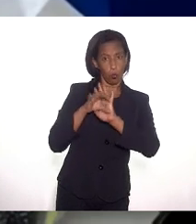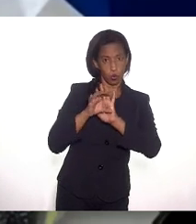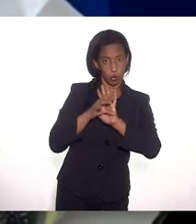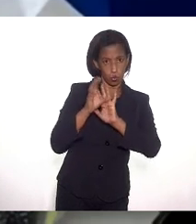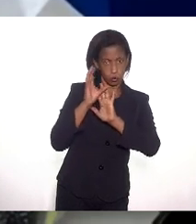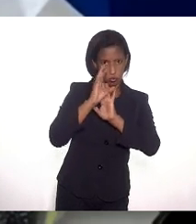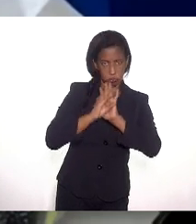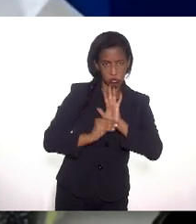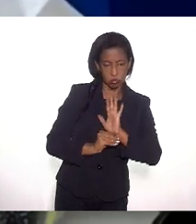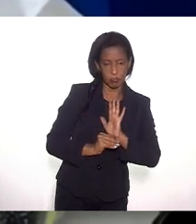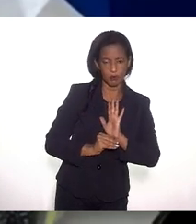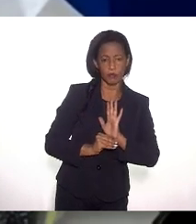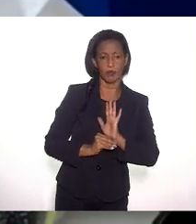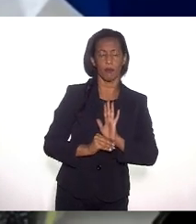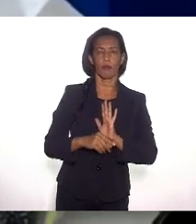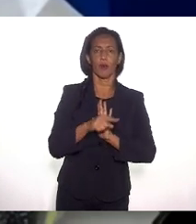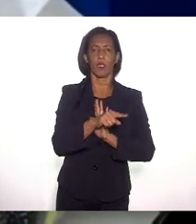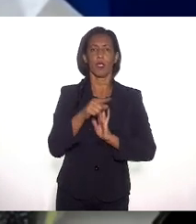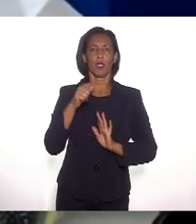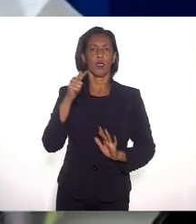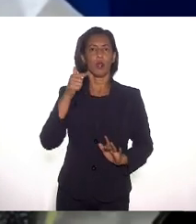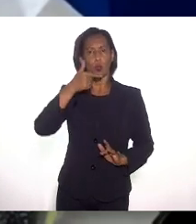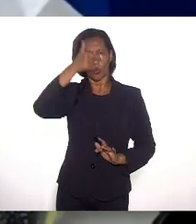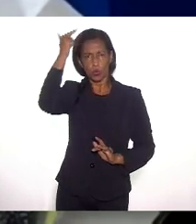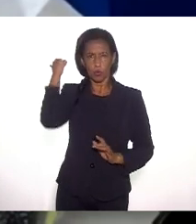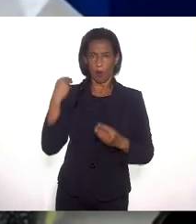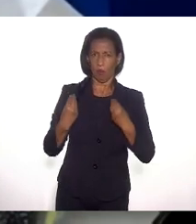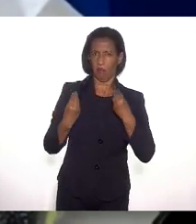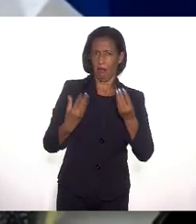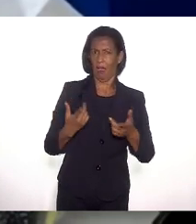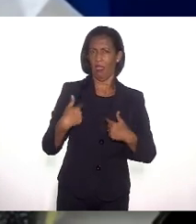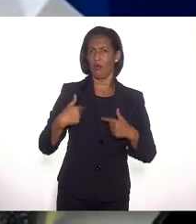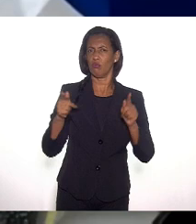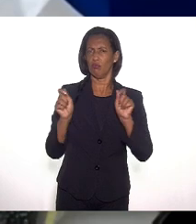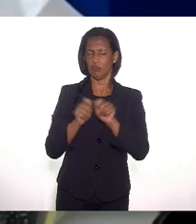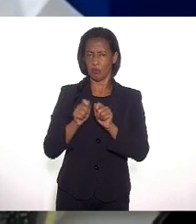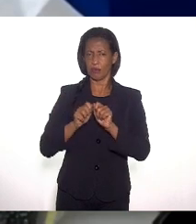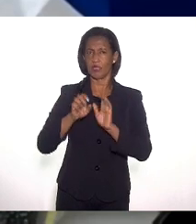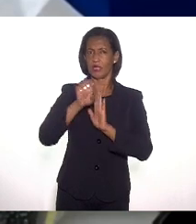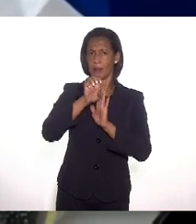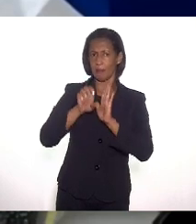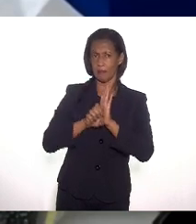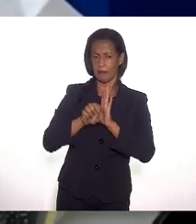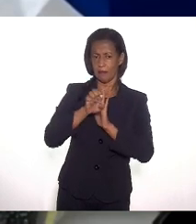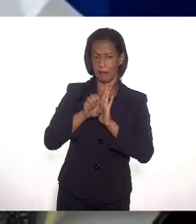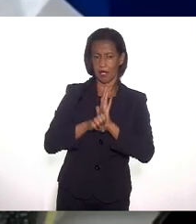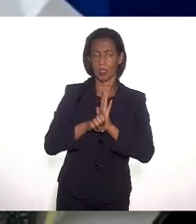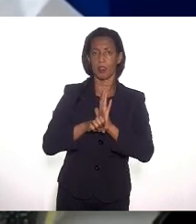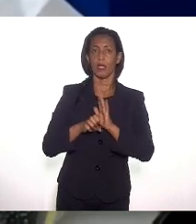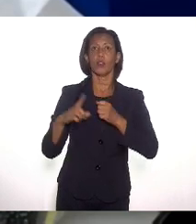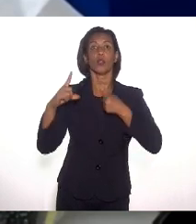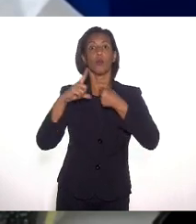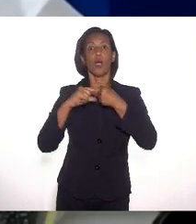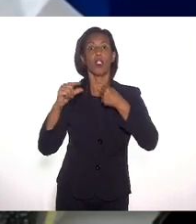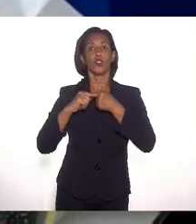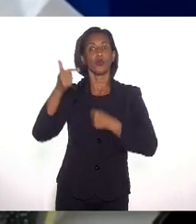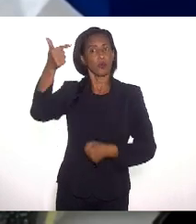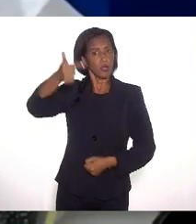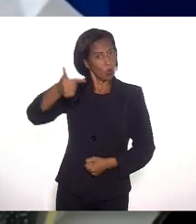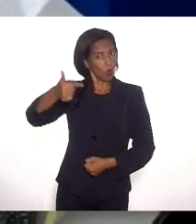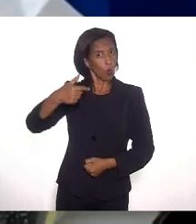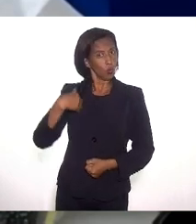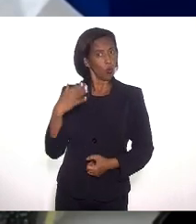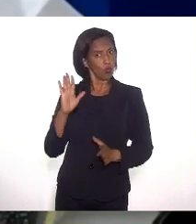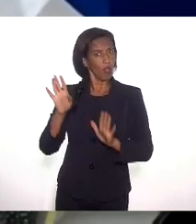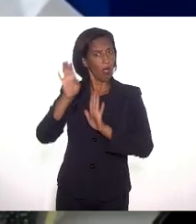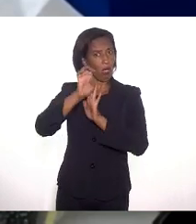Paulo traz, eu acho que elas também são oportunas, inclusive eu fiz emendas, deputado Márcio Pacheco, por exemplo, sobre esse artigo 2º, eu fiz até uma emenda